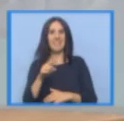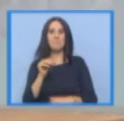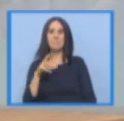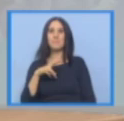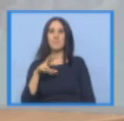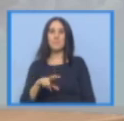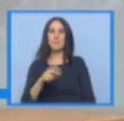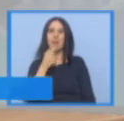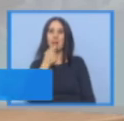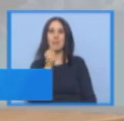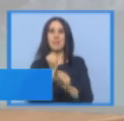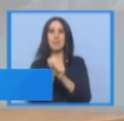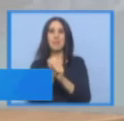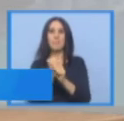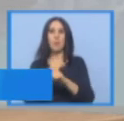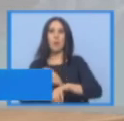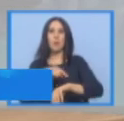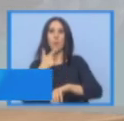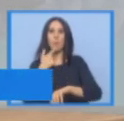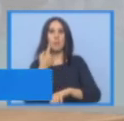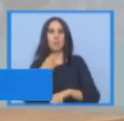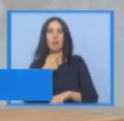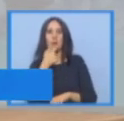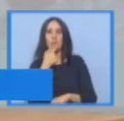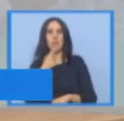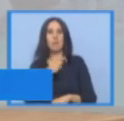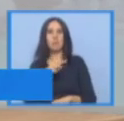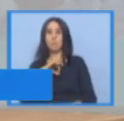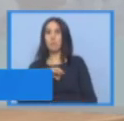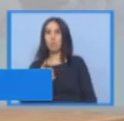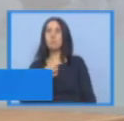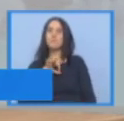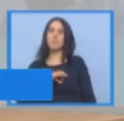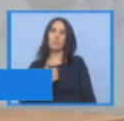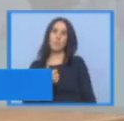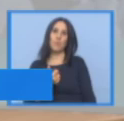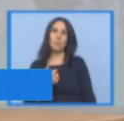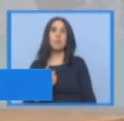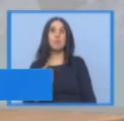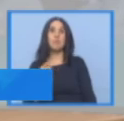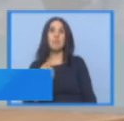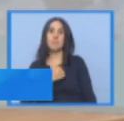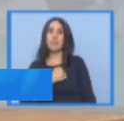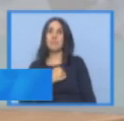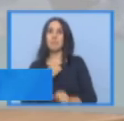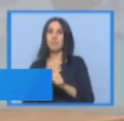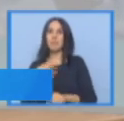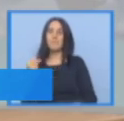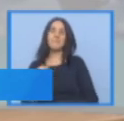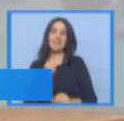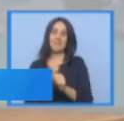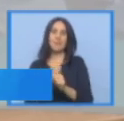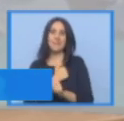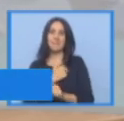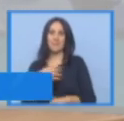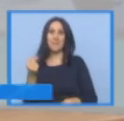Portugal de que é preciso trabalhar muitas horas para ser um bom profissional. E levar trabalho para casa também. E levar trabalho para casa. E